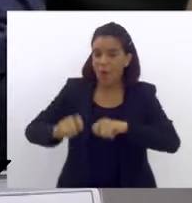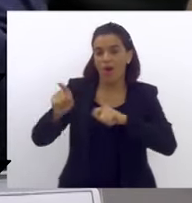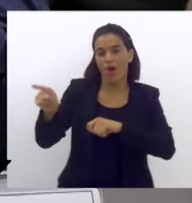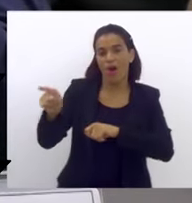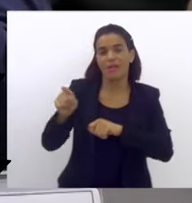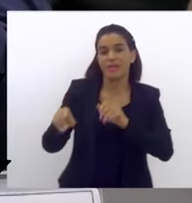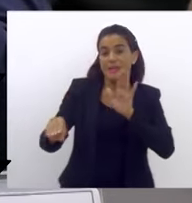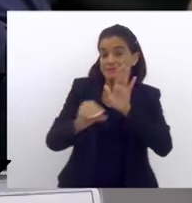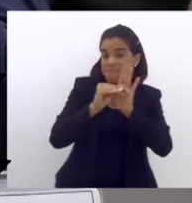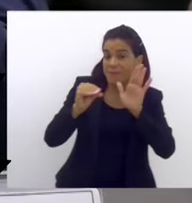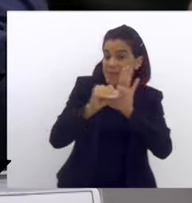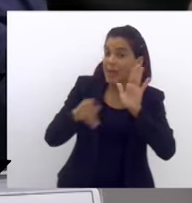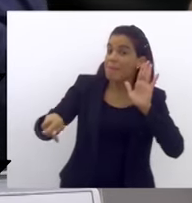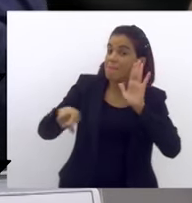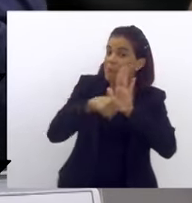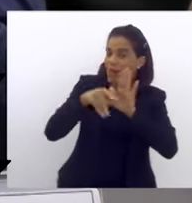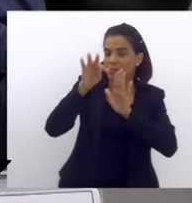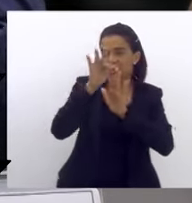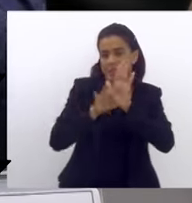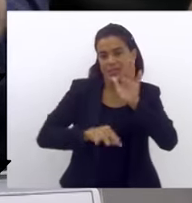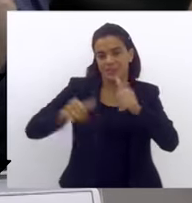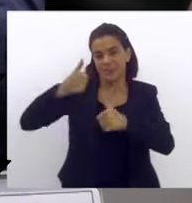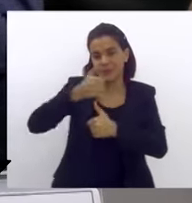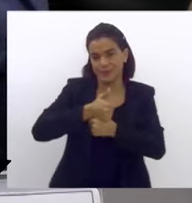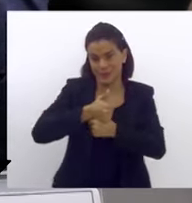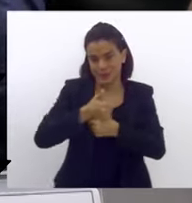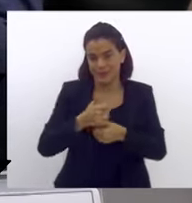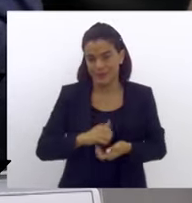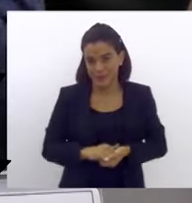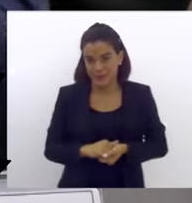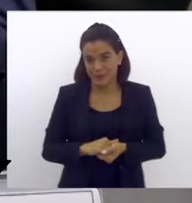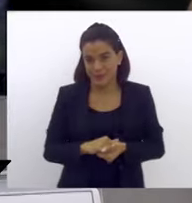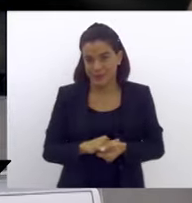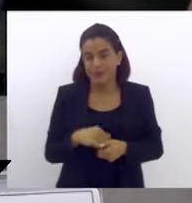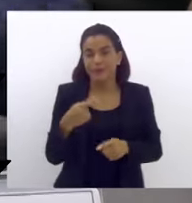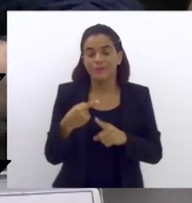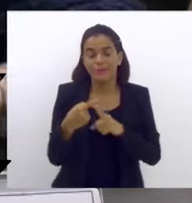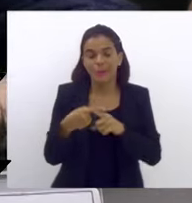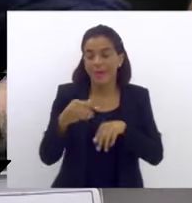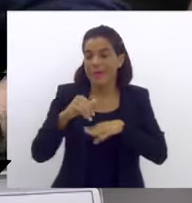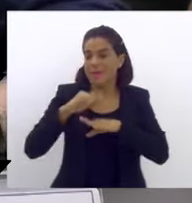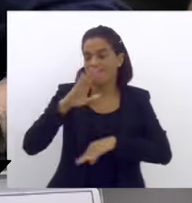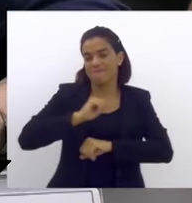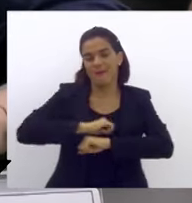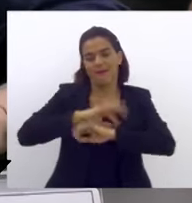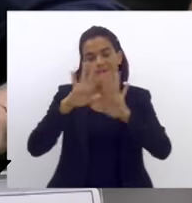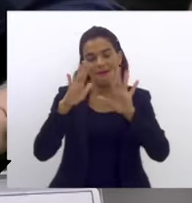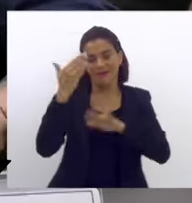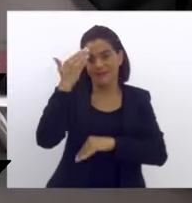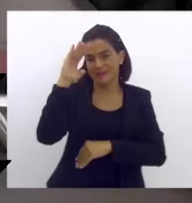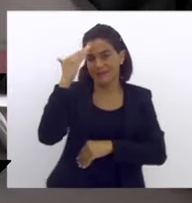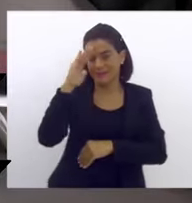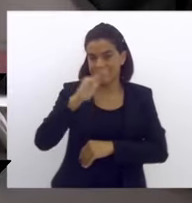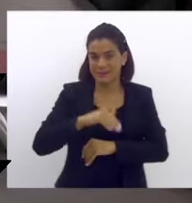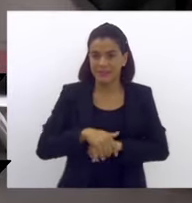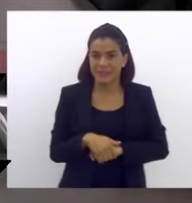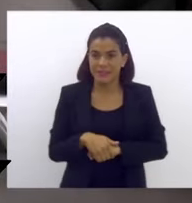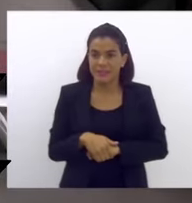ficava uma orientação que nesse caso como foi dito é mais claro e explícito é mais claro perfeito